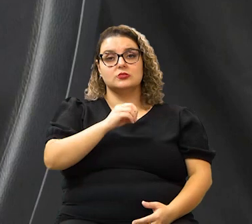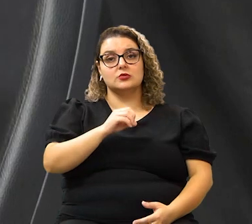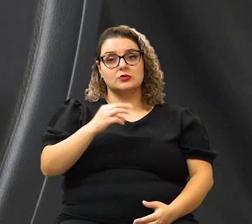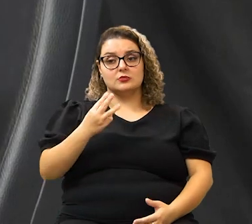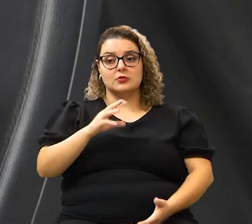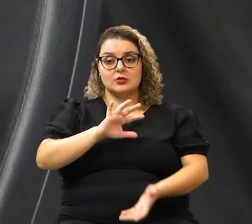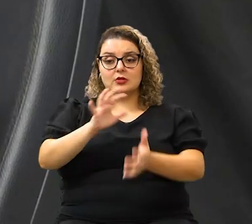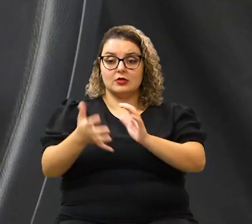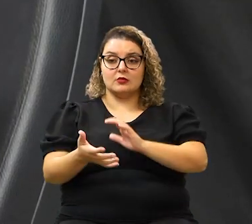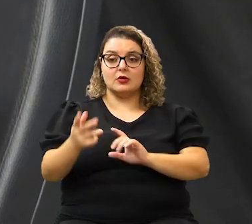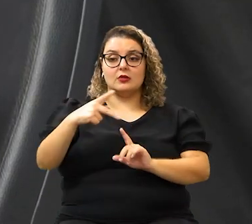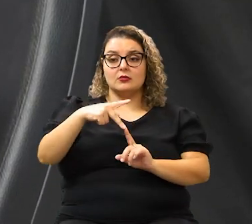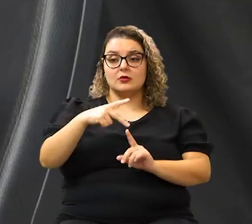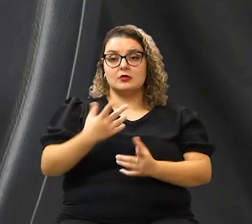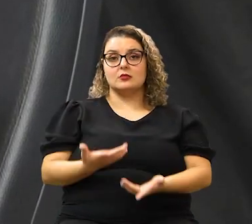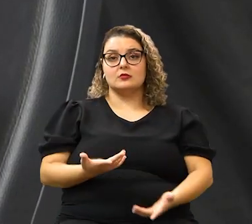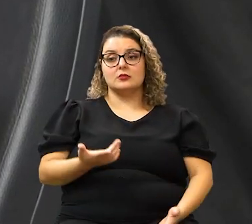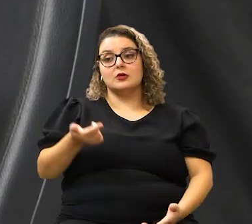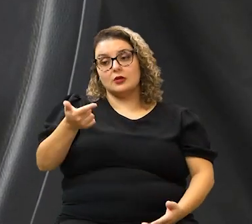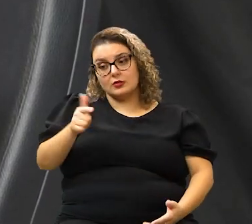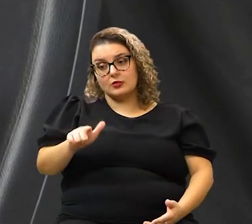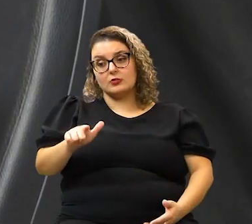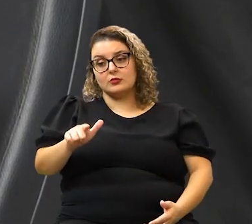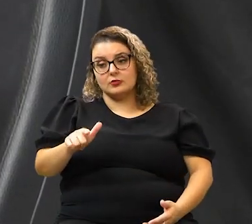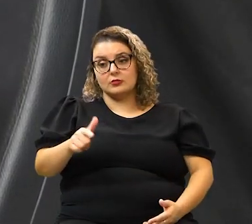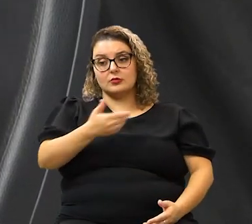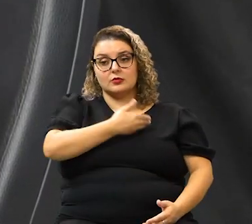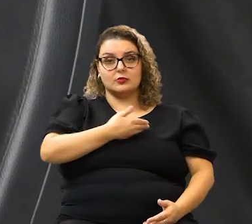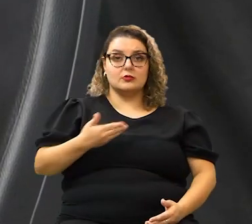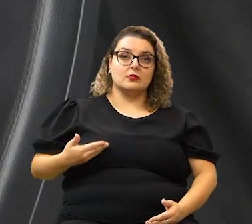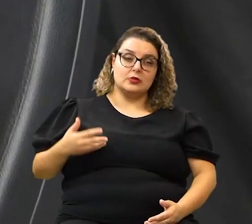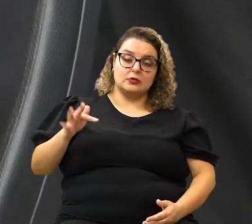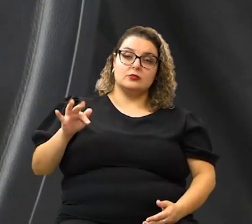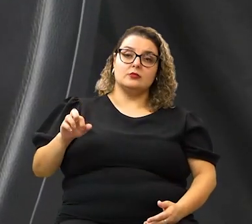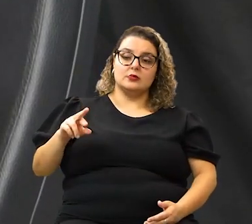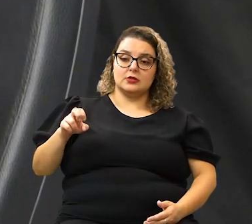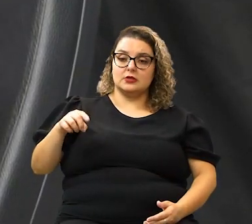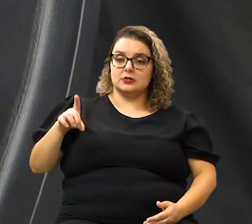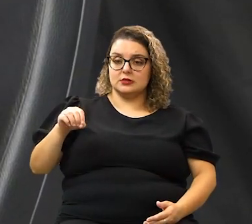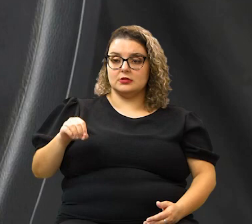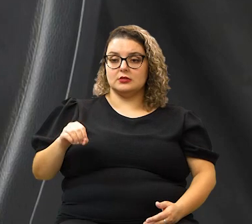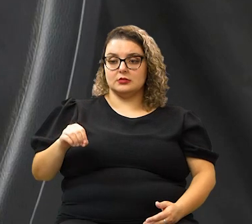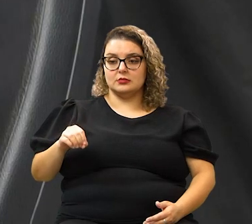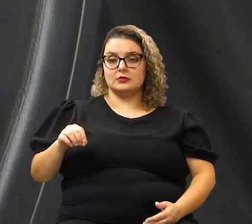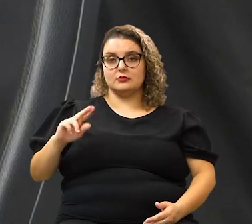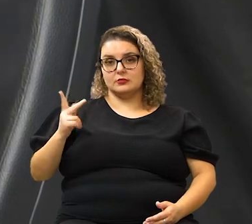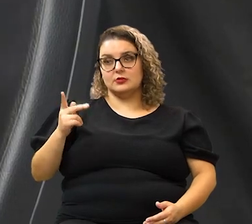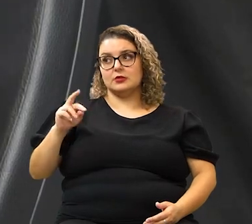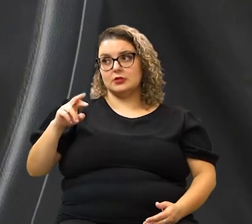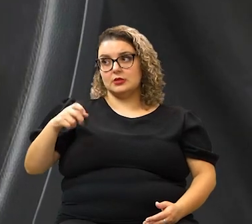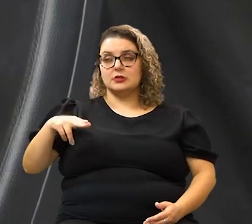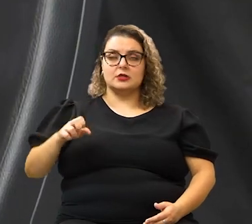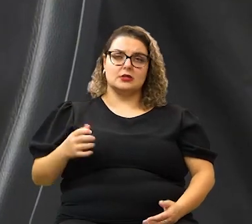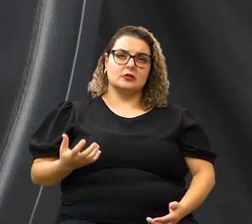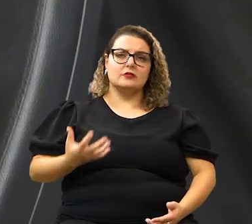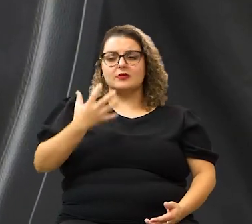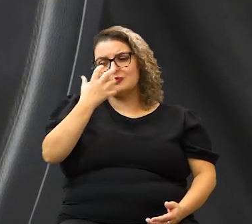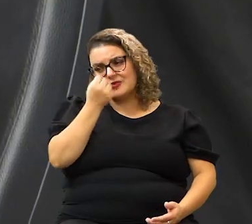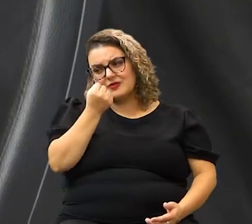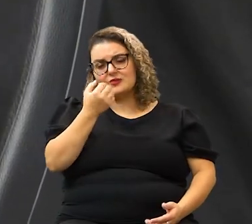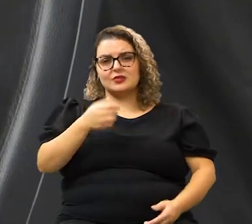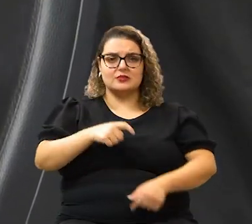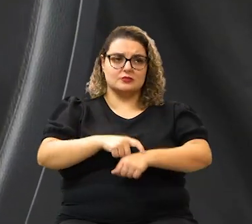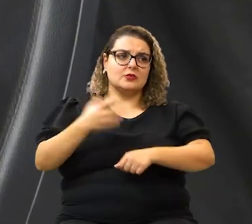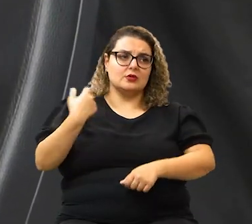era uma continuidade do governo Fernando Henrique. Sim. E foi uma grande decepção na época, né? E houve uma grande mobilização